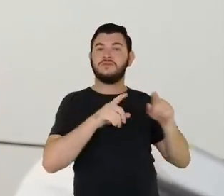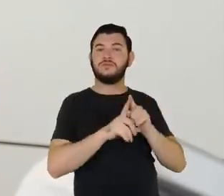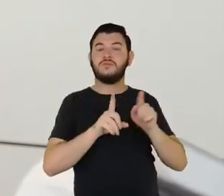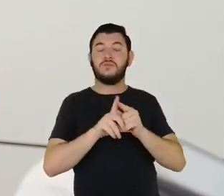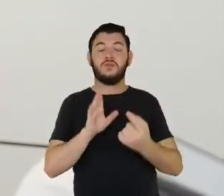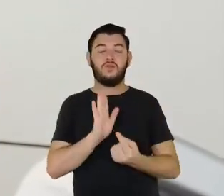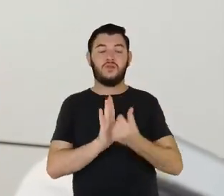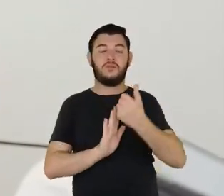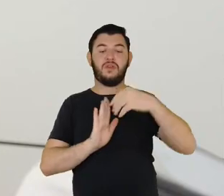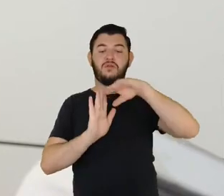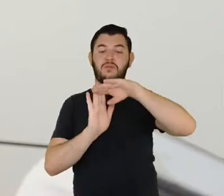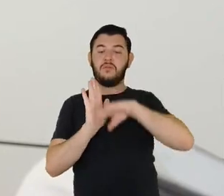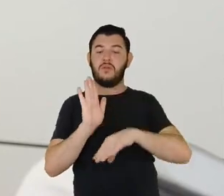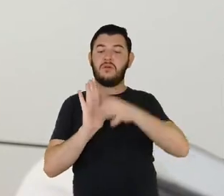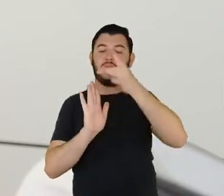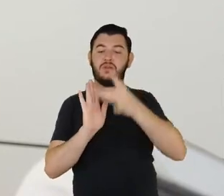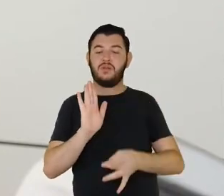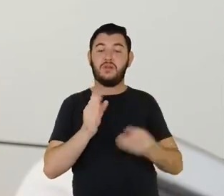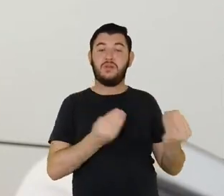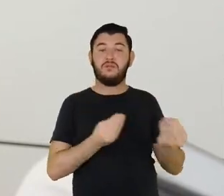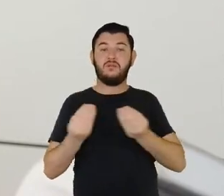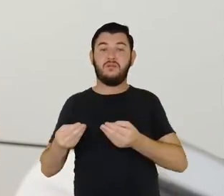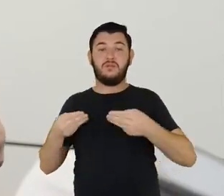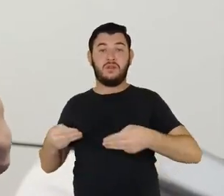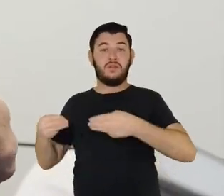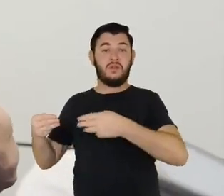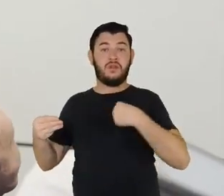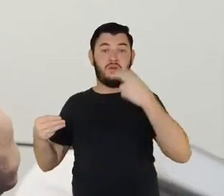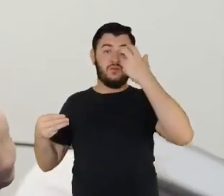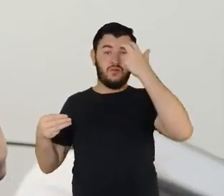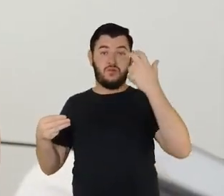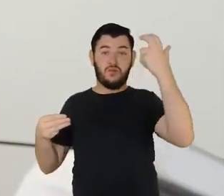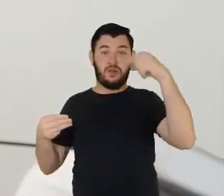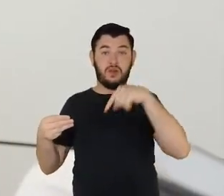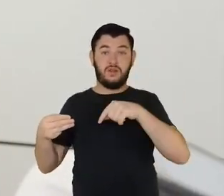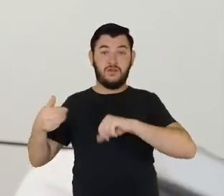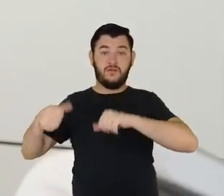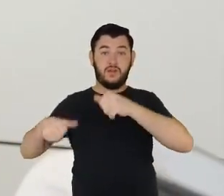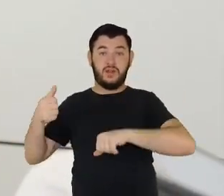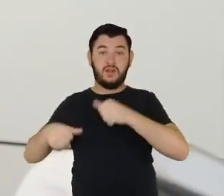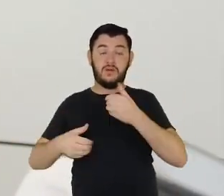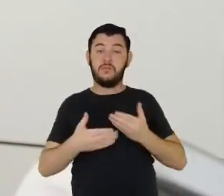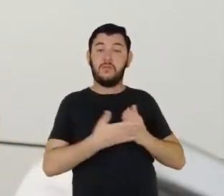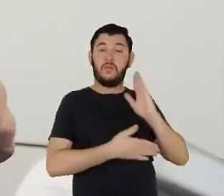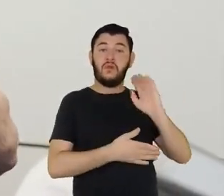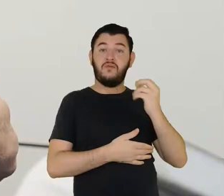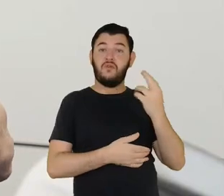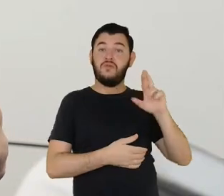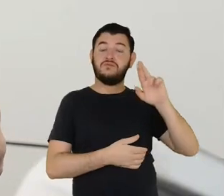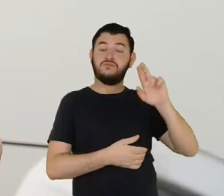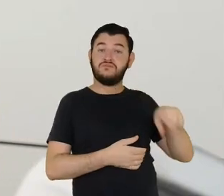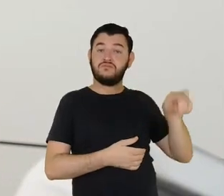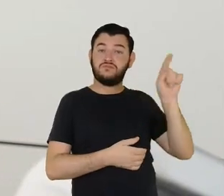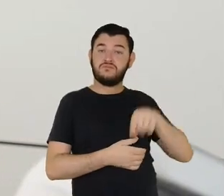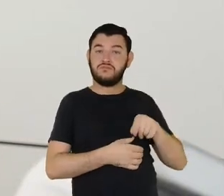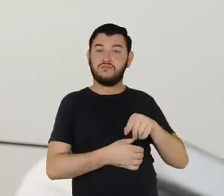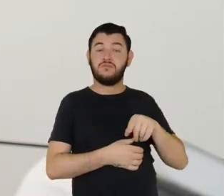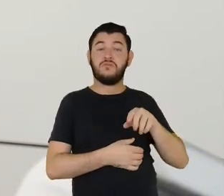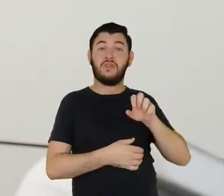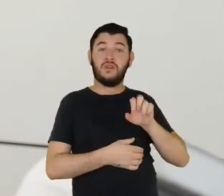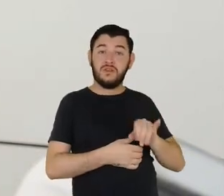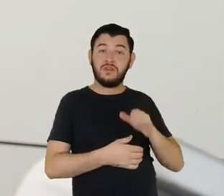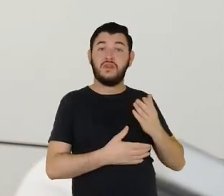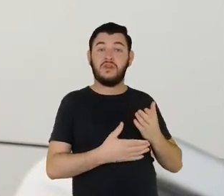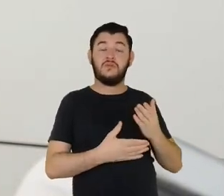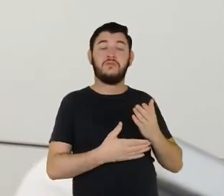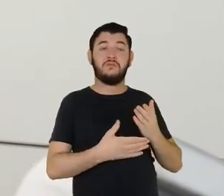O MINC aprova ou não. Se não aprova, ele tem exigências que você pode cumprir ou não. Perfeito. Aprova, o que o MINC lhe dá?